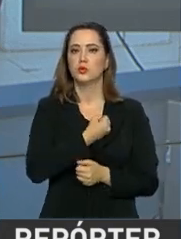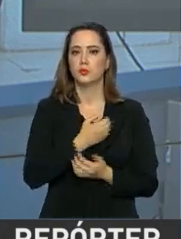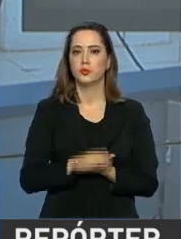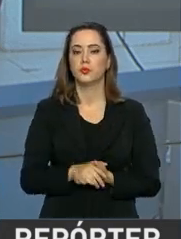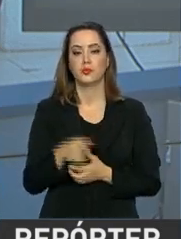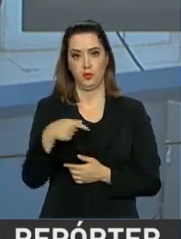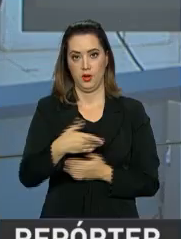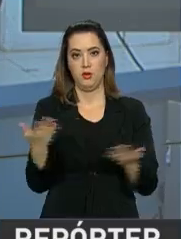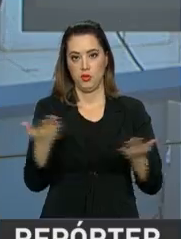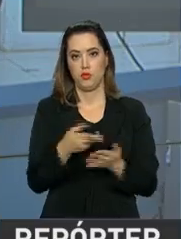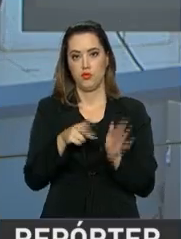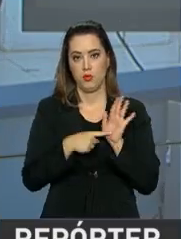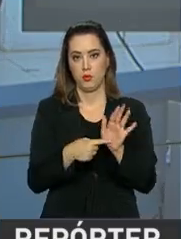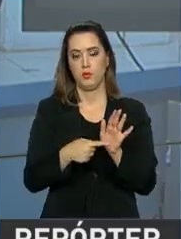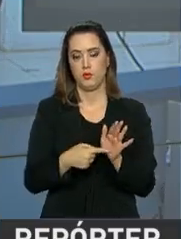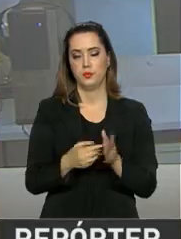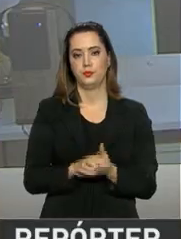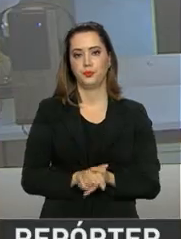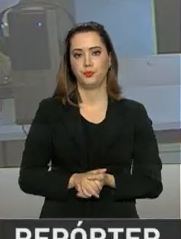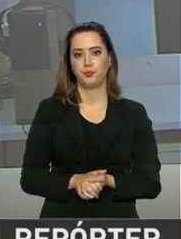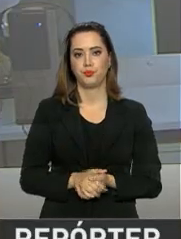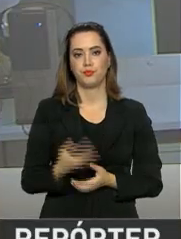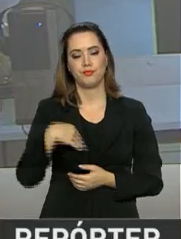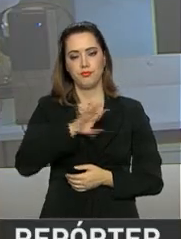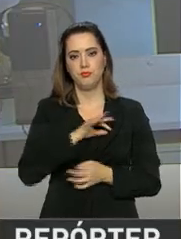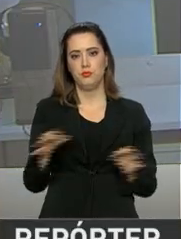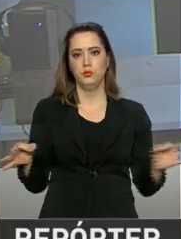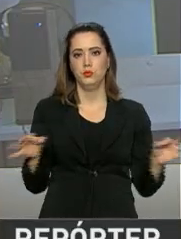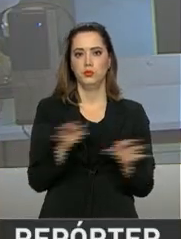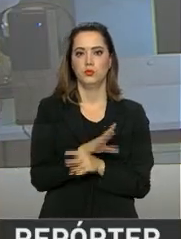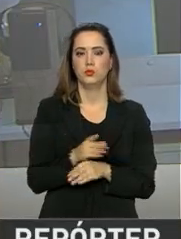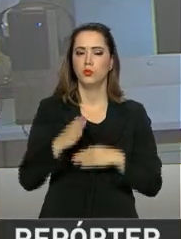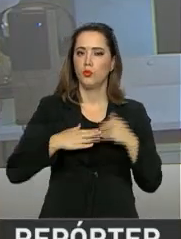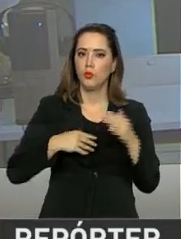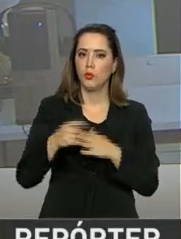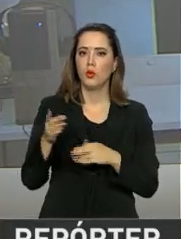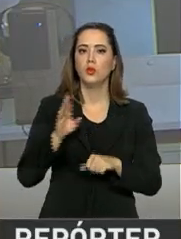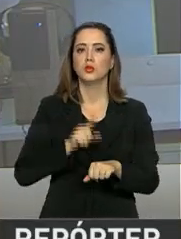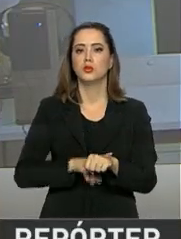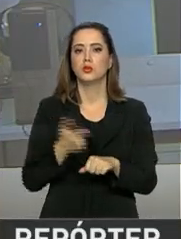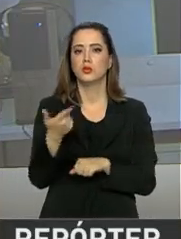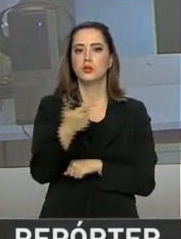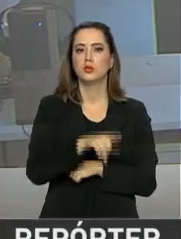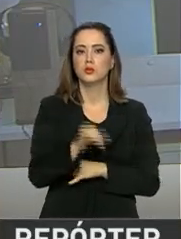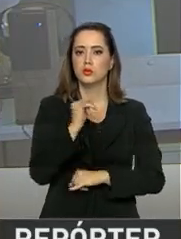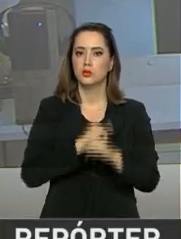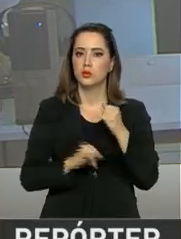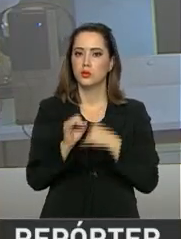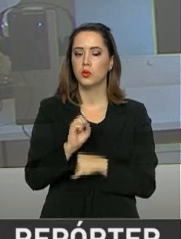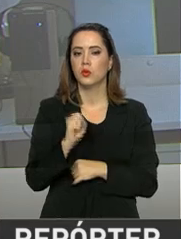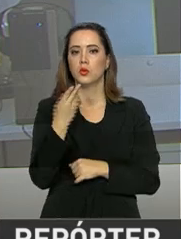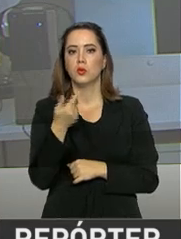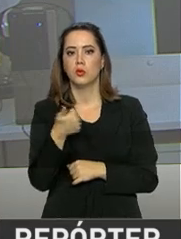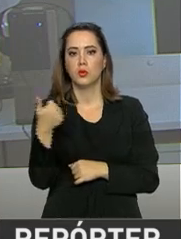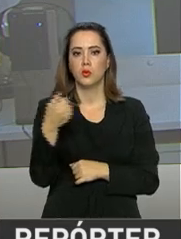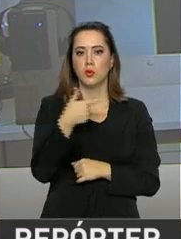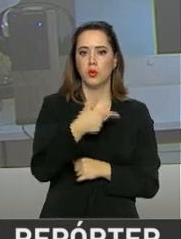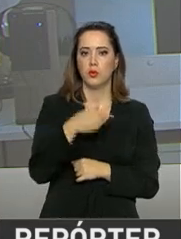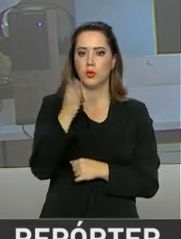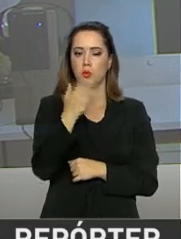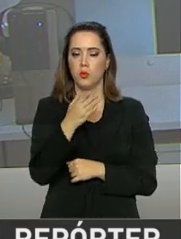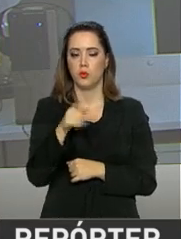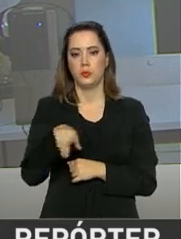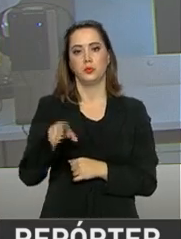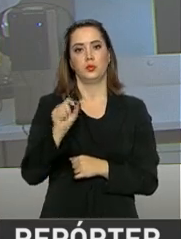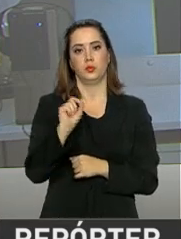E a NBR vai transmitir ao vivo. Nós ficamos por aqui, voltamos a qualquer momento com outras informações ou ao meio-dia na